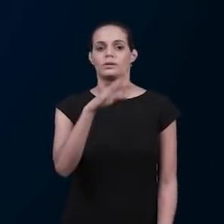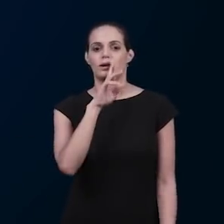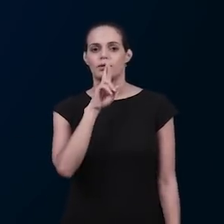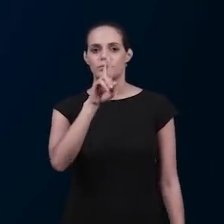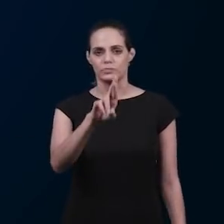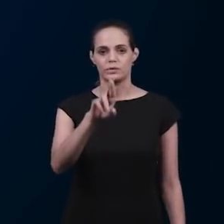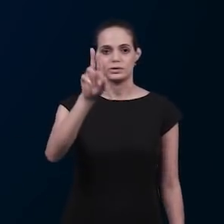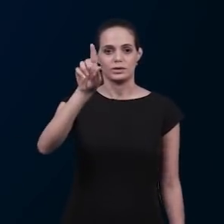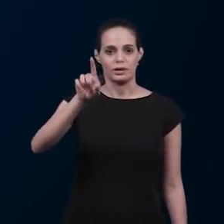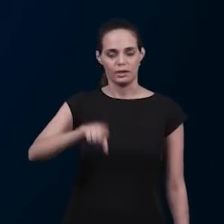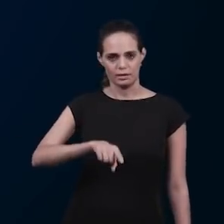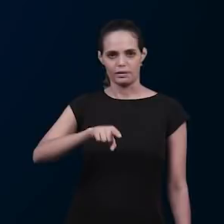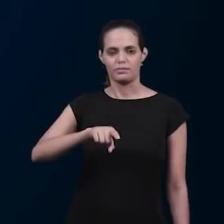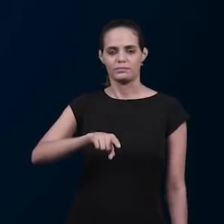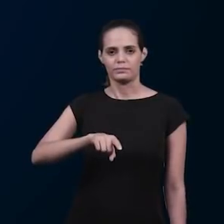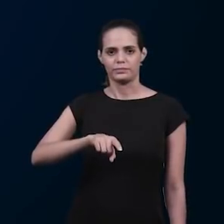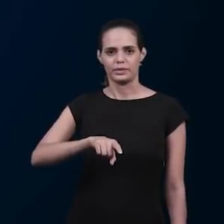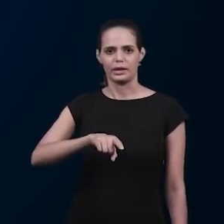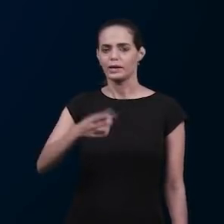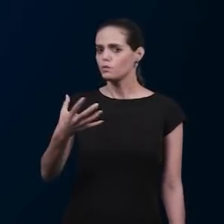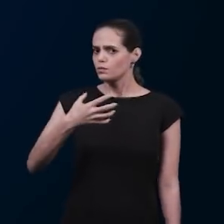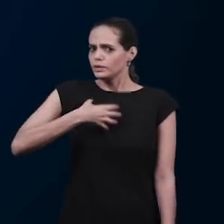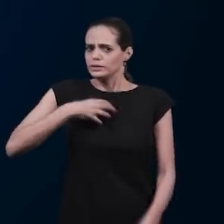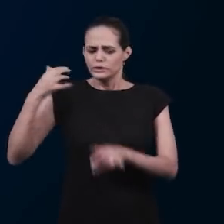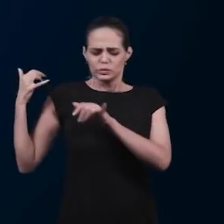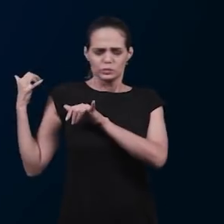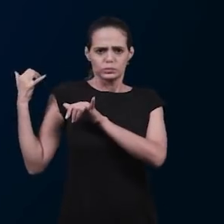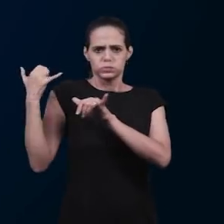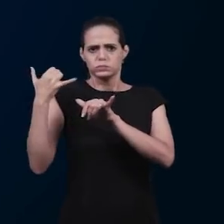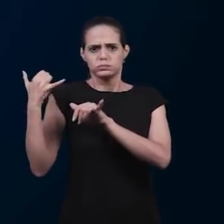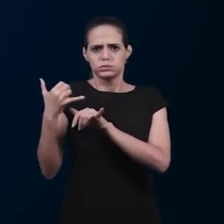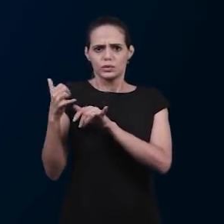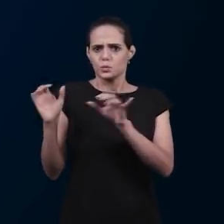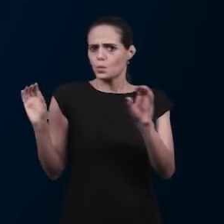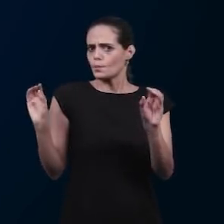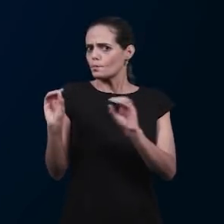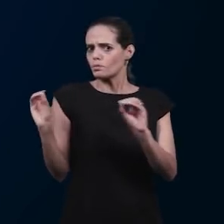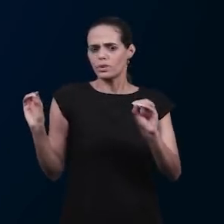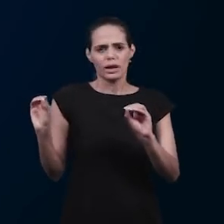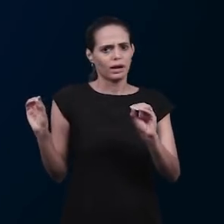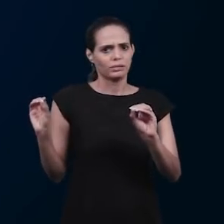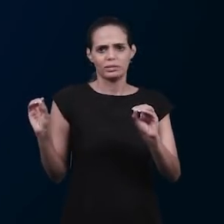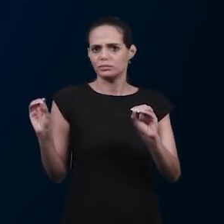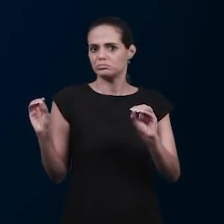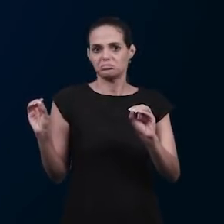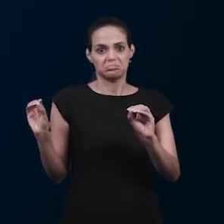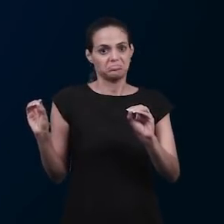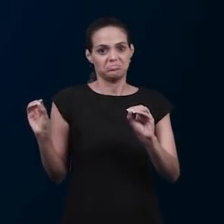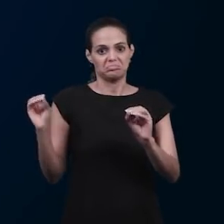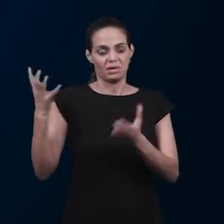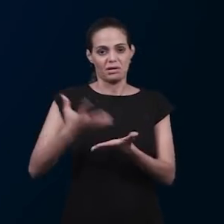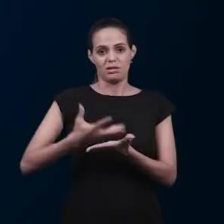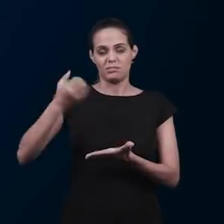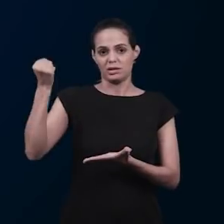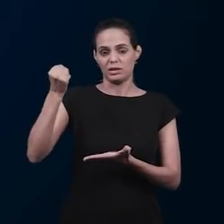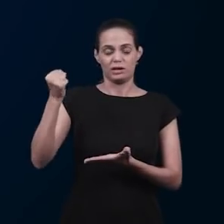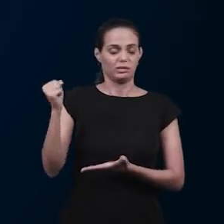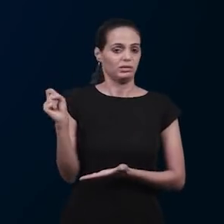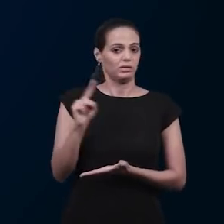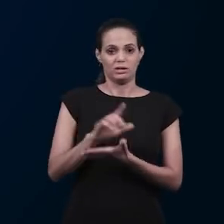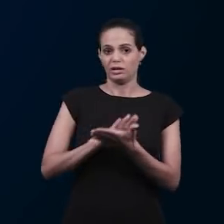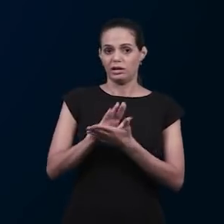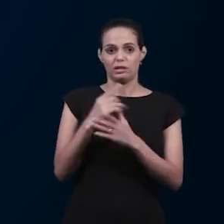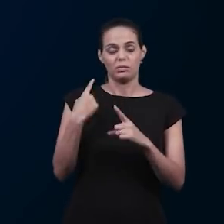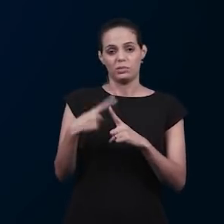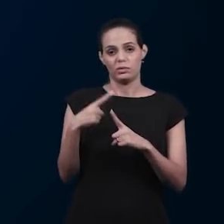4. A resposta é: não ouvirá o toque da trombeta, não será arrebatado, pois está